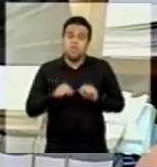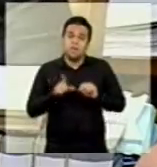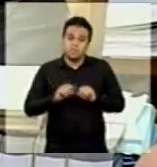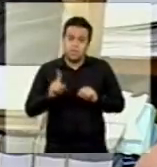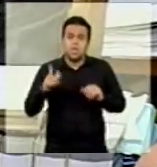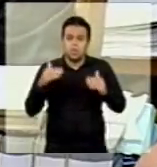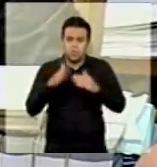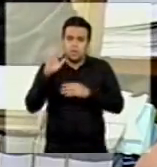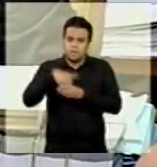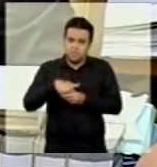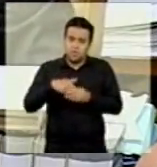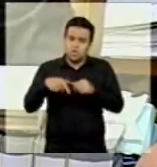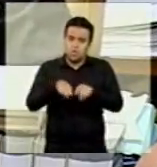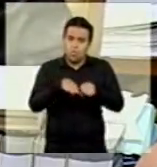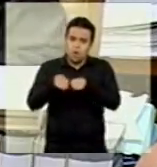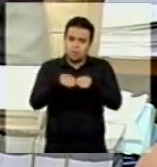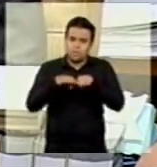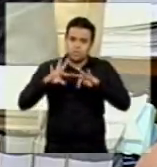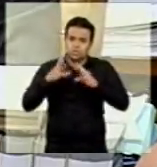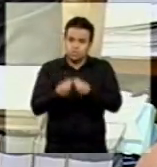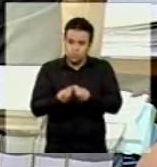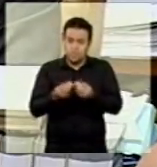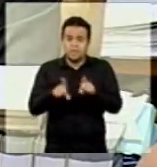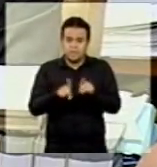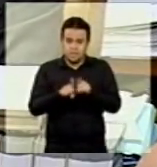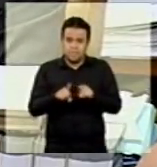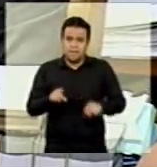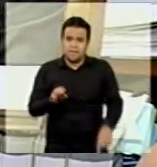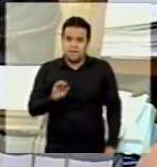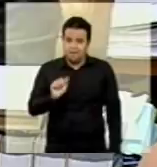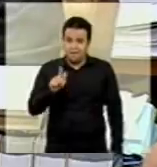a igualdade de todos, aí incluídos os agentes públicos em